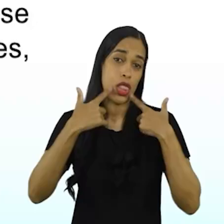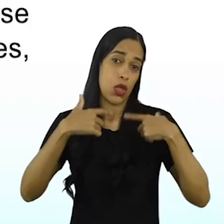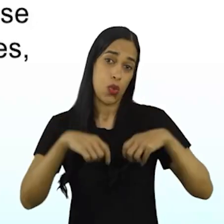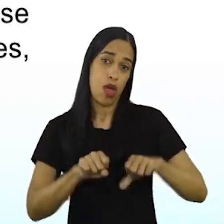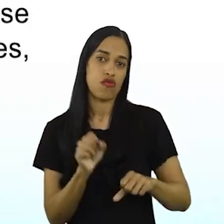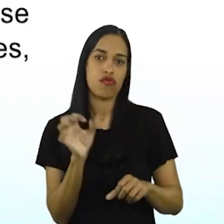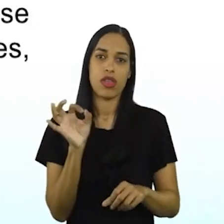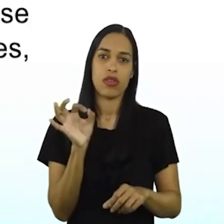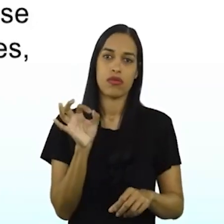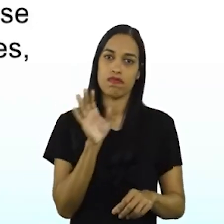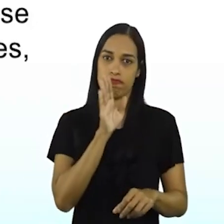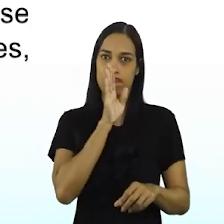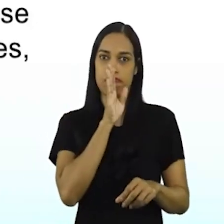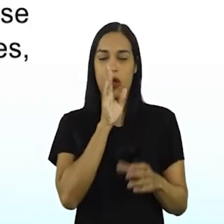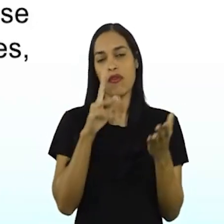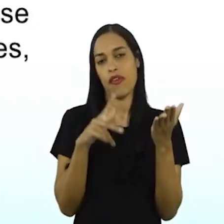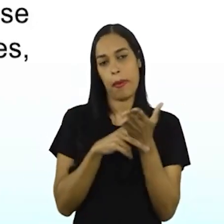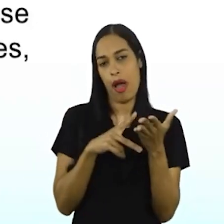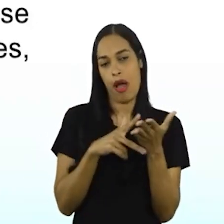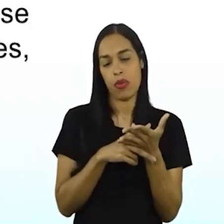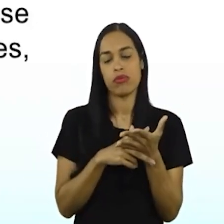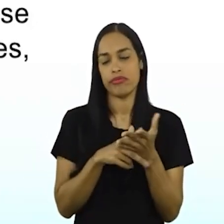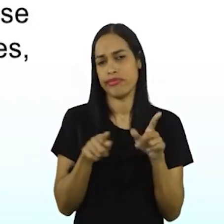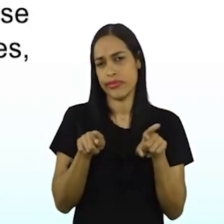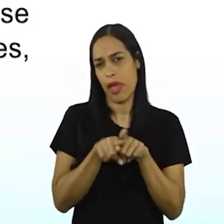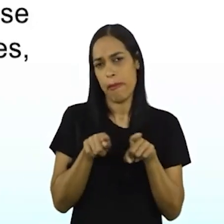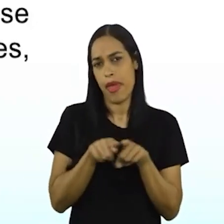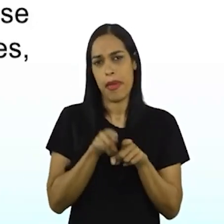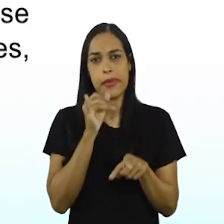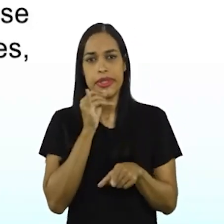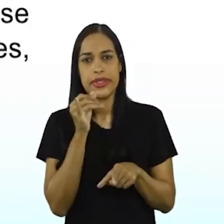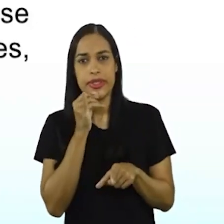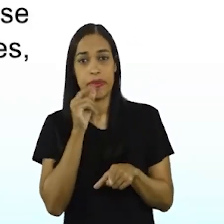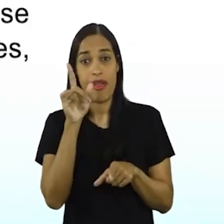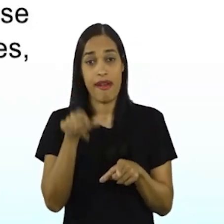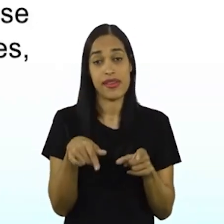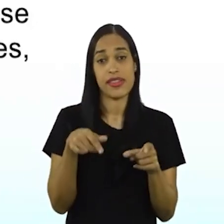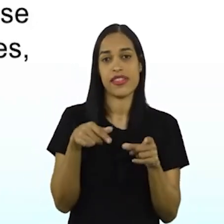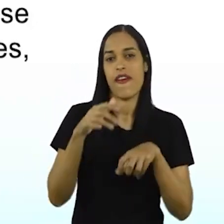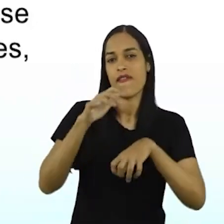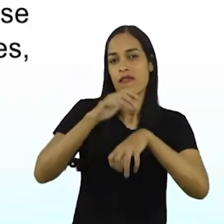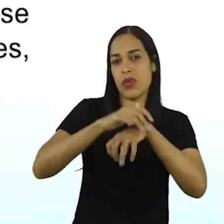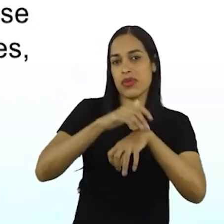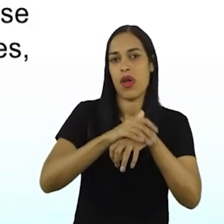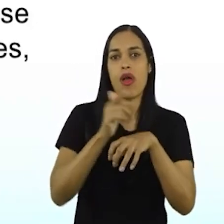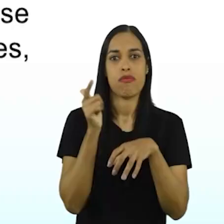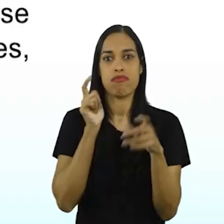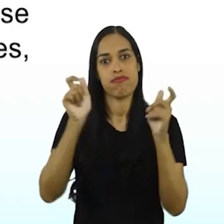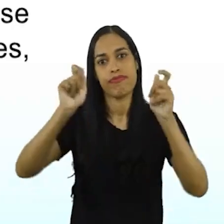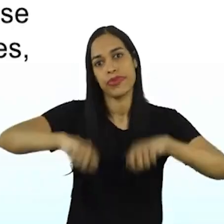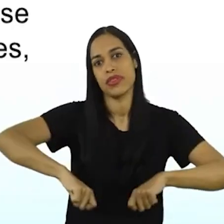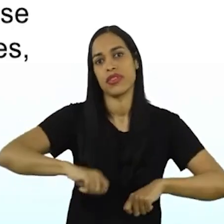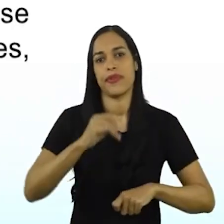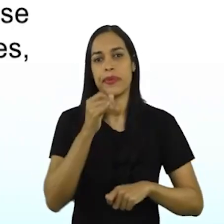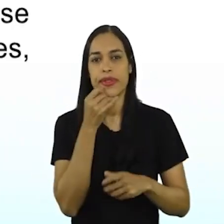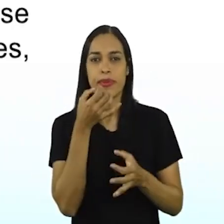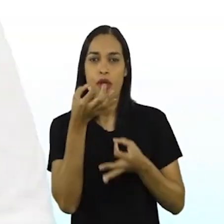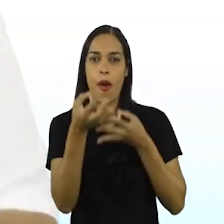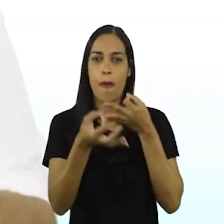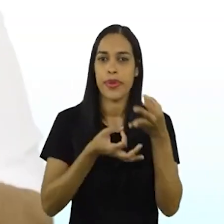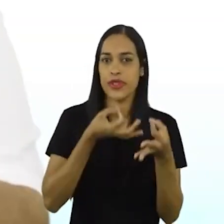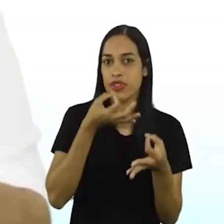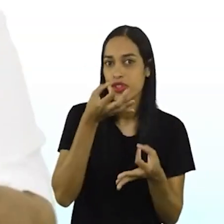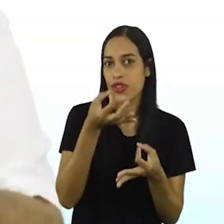linguagem não verbal também. Por meio desse tipo de função, é possível identificar